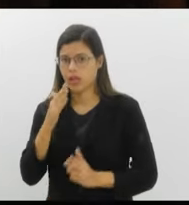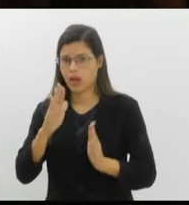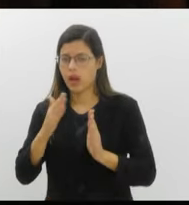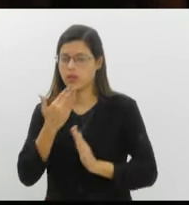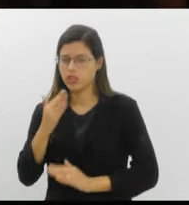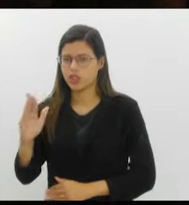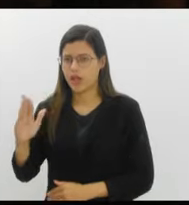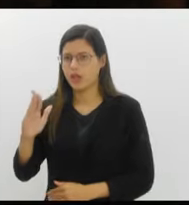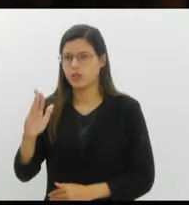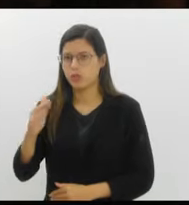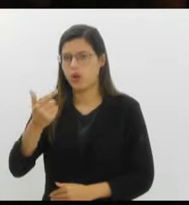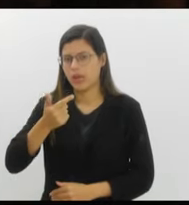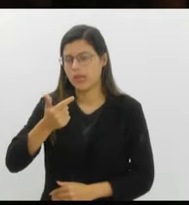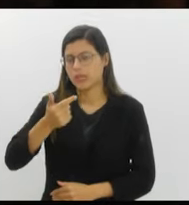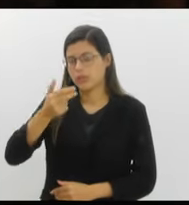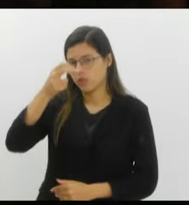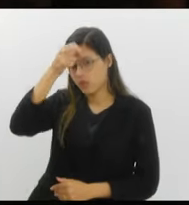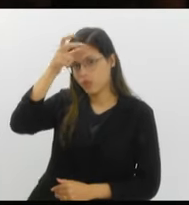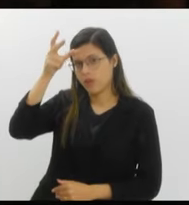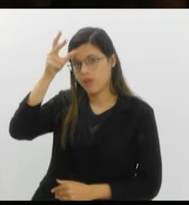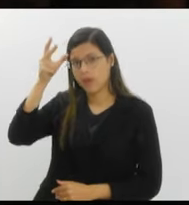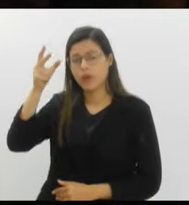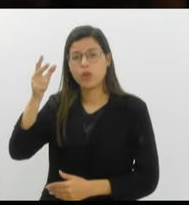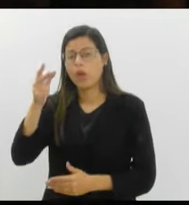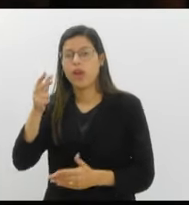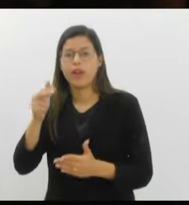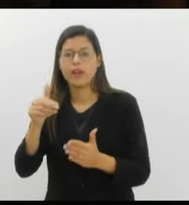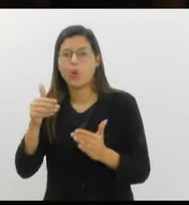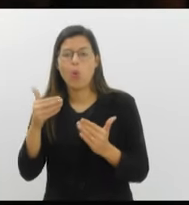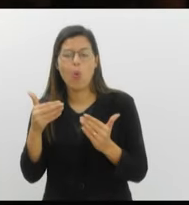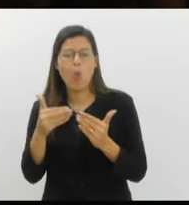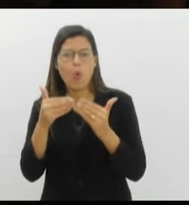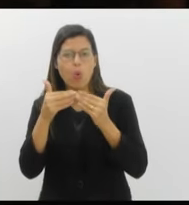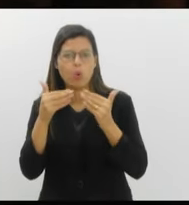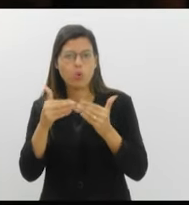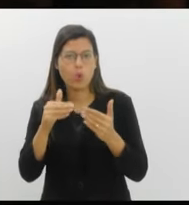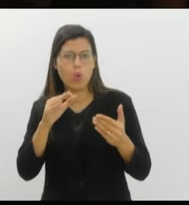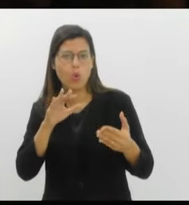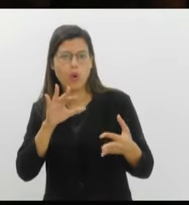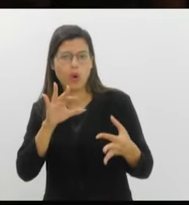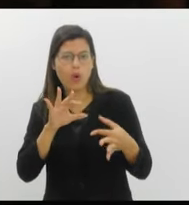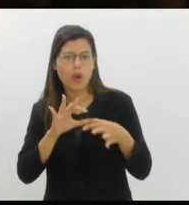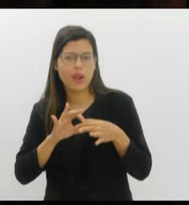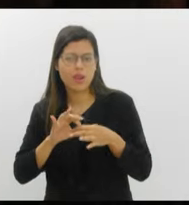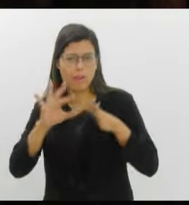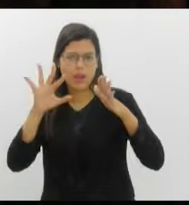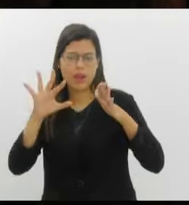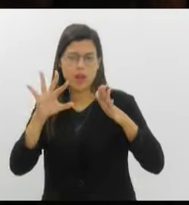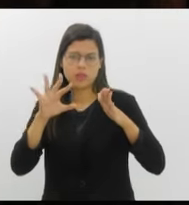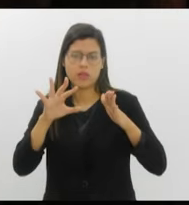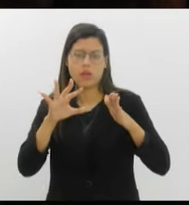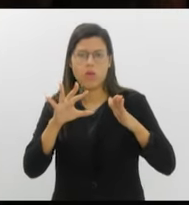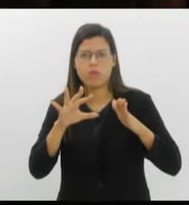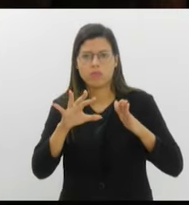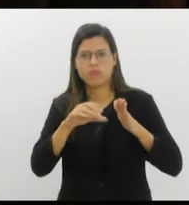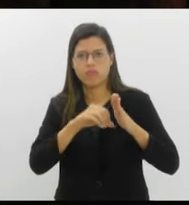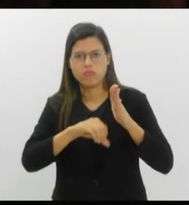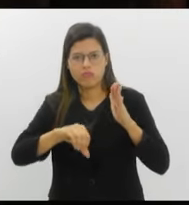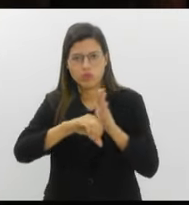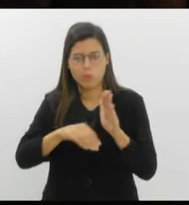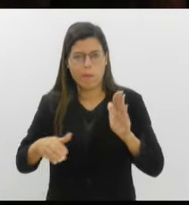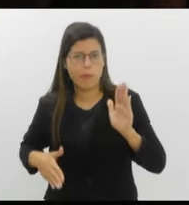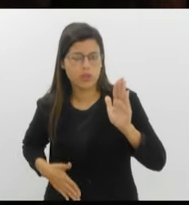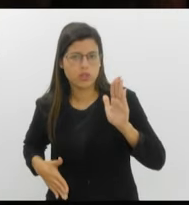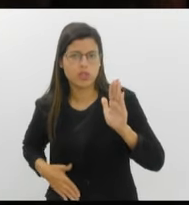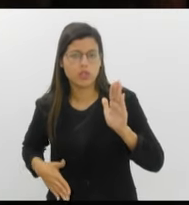a saidinha dos marginais que matam, que estupram, que assassinam a sua família. O mesmo Eduardo Paes que disse que não tem nada a fazer